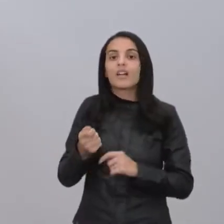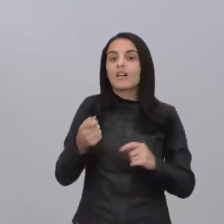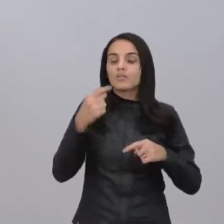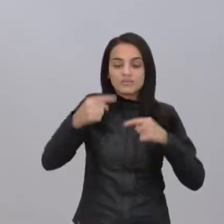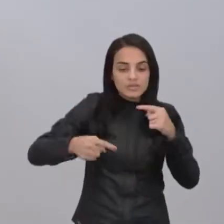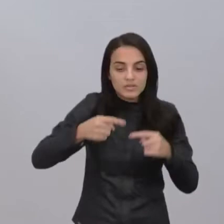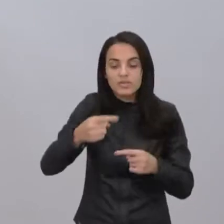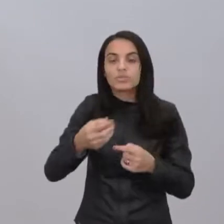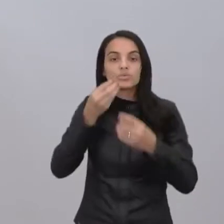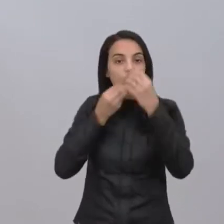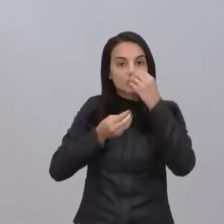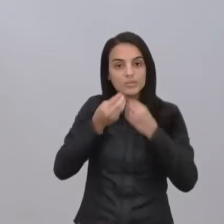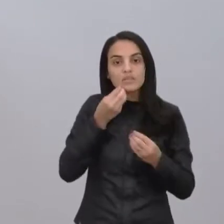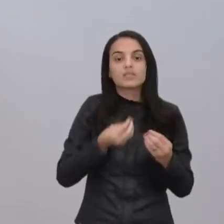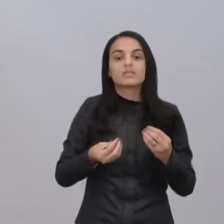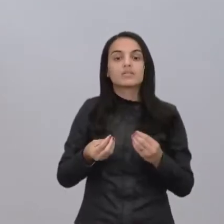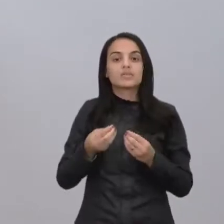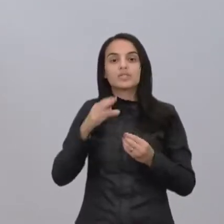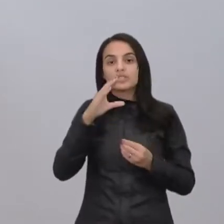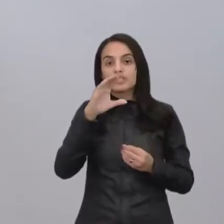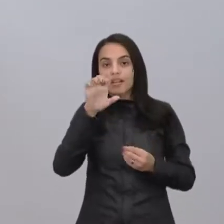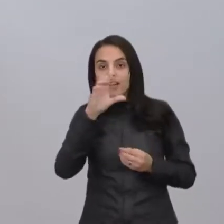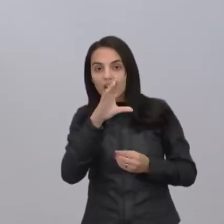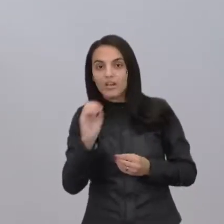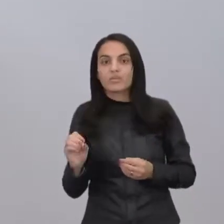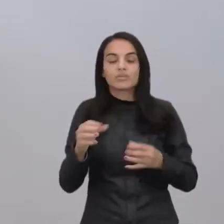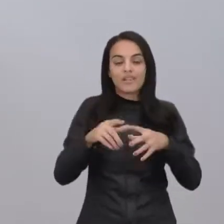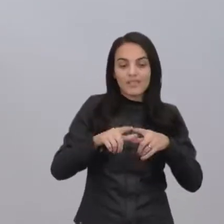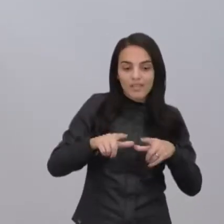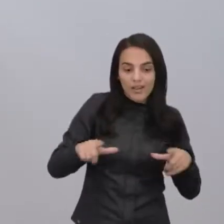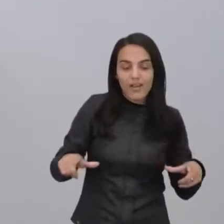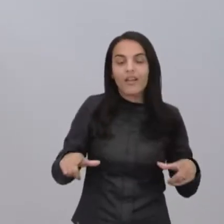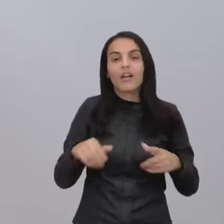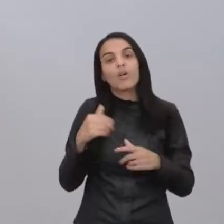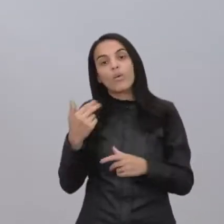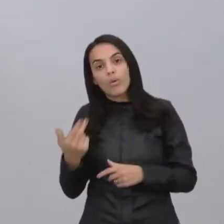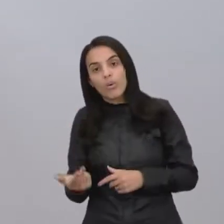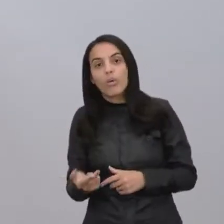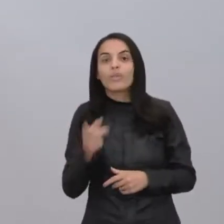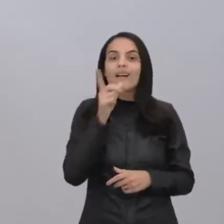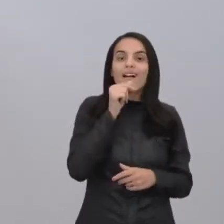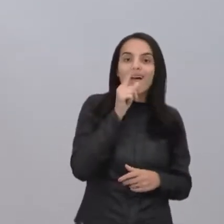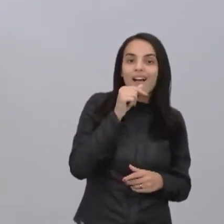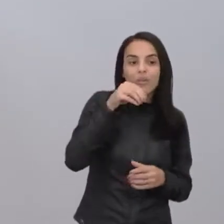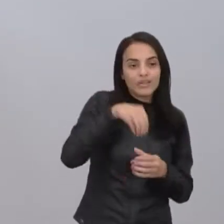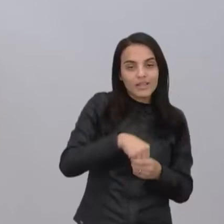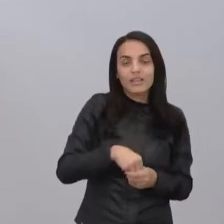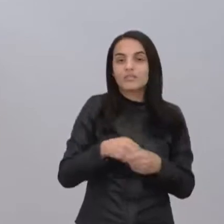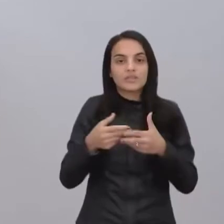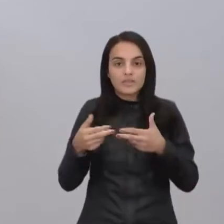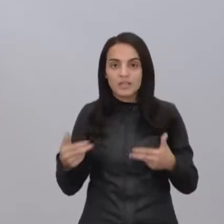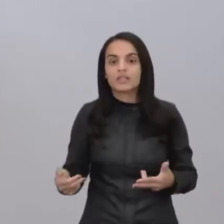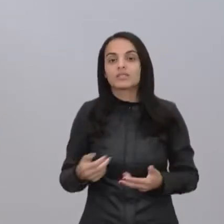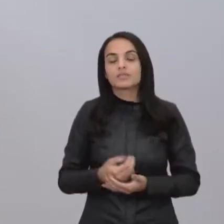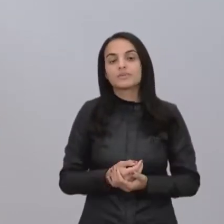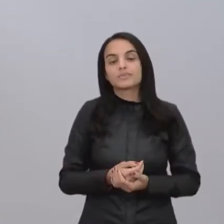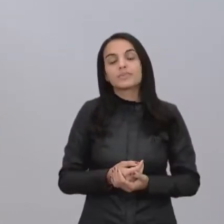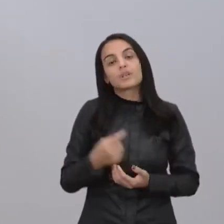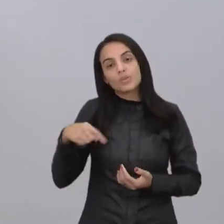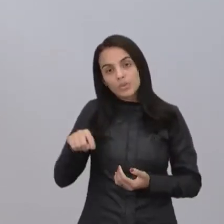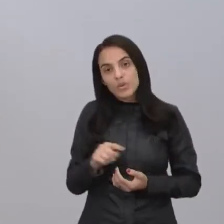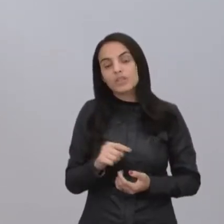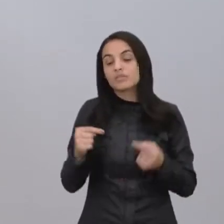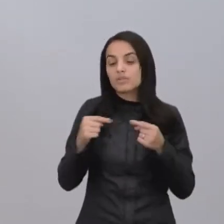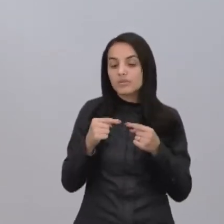alimentares, tanto de ecossistemas terrestres quanto de ecossistemas aquáticos. E, nesse caso, a gente entra